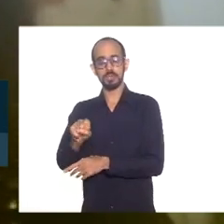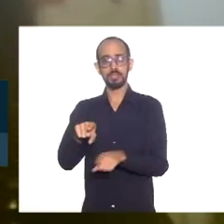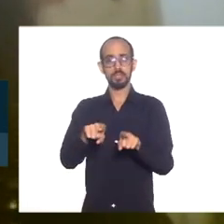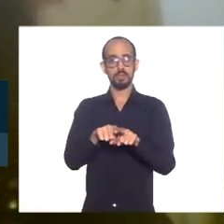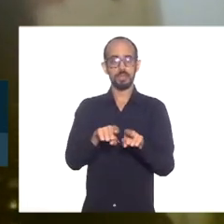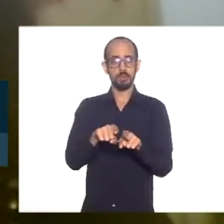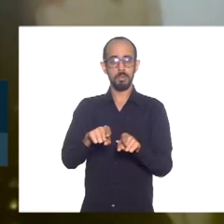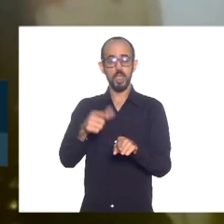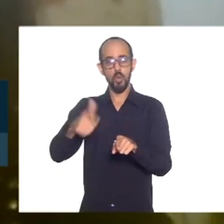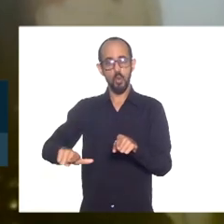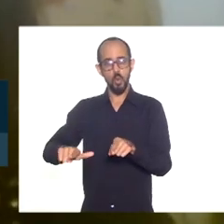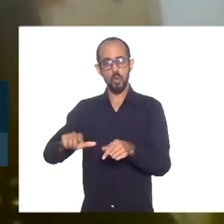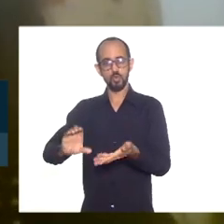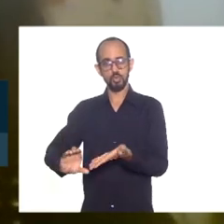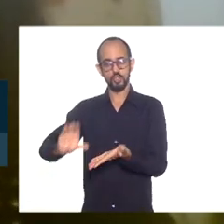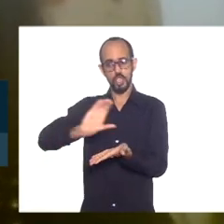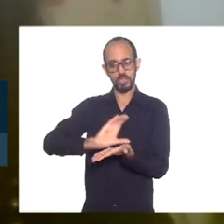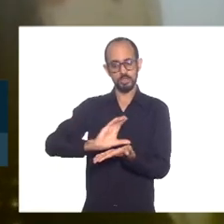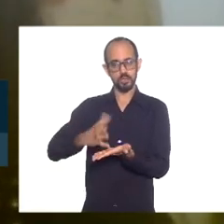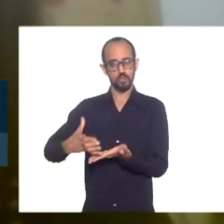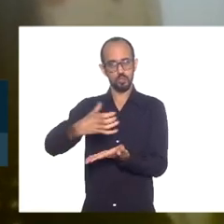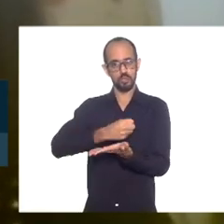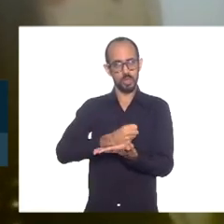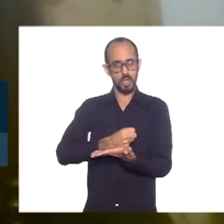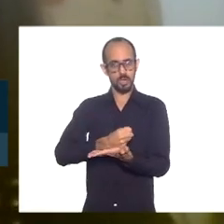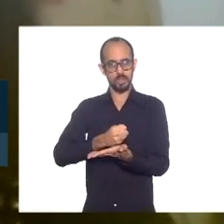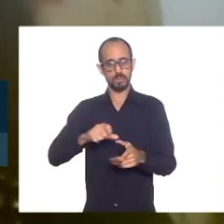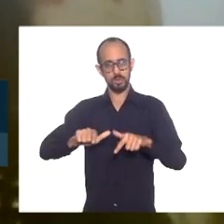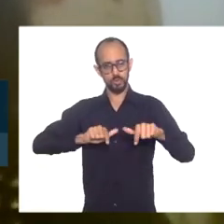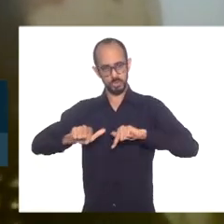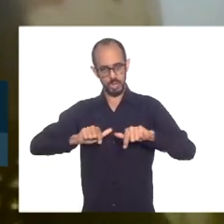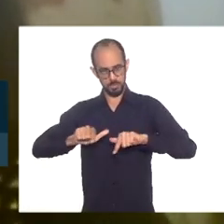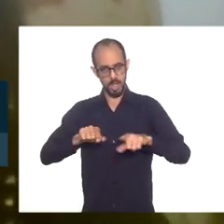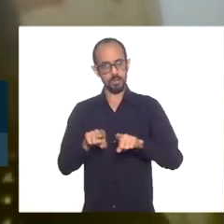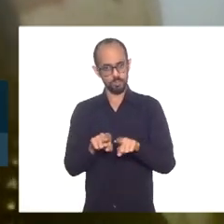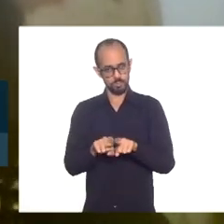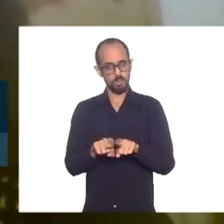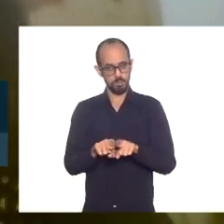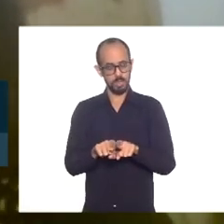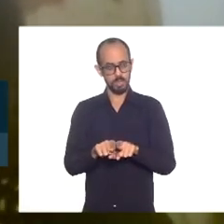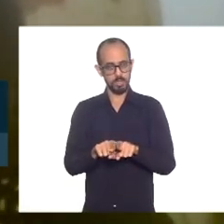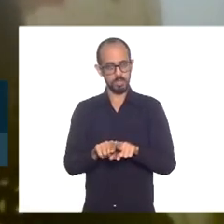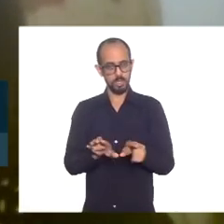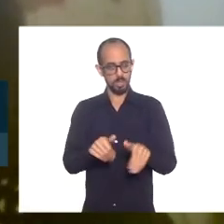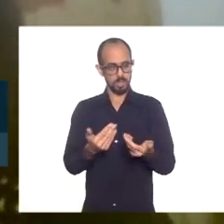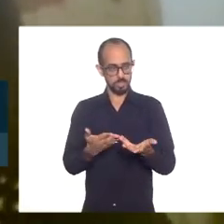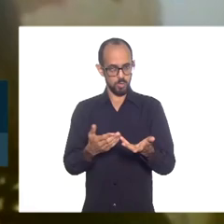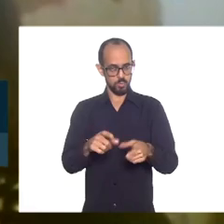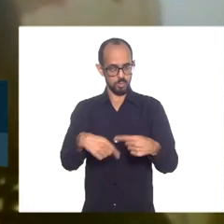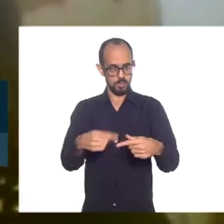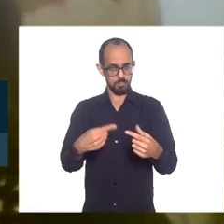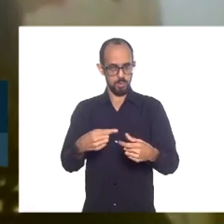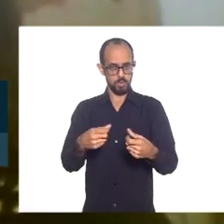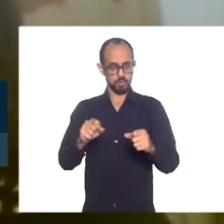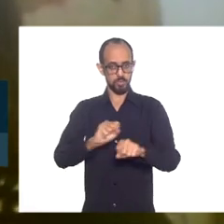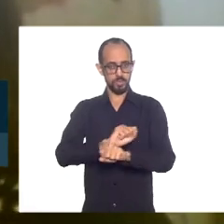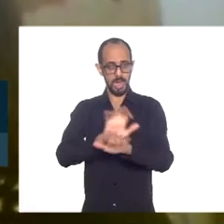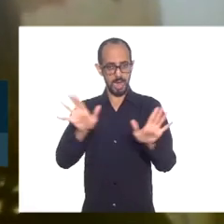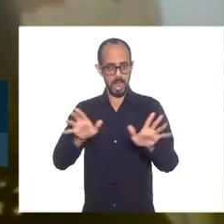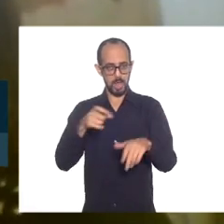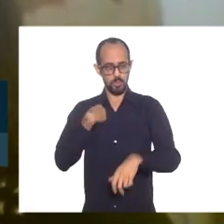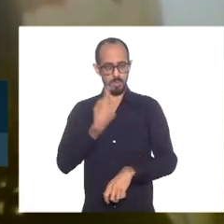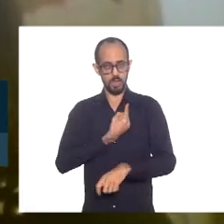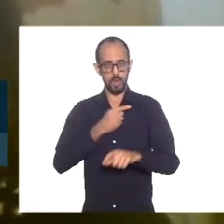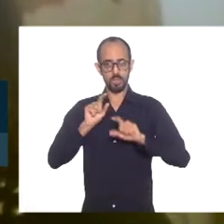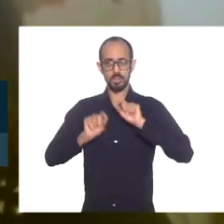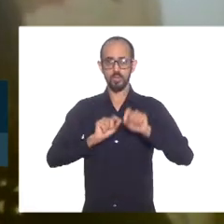de receita, renda e empregos. Né? Dito isso, né, o que vai ficando claro para nós é